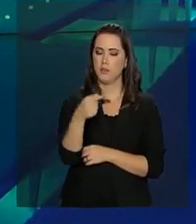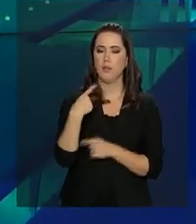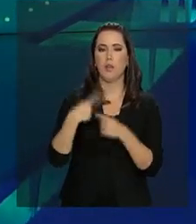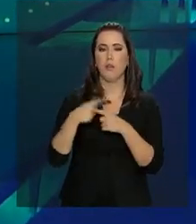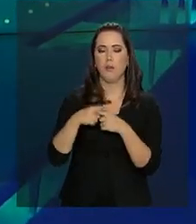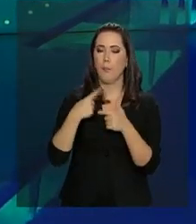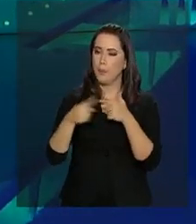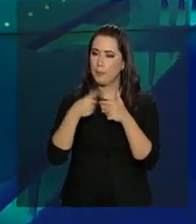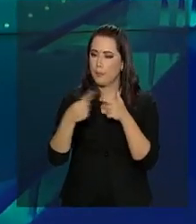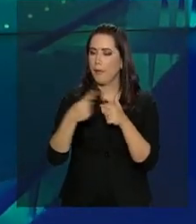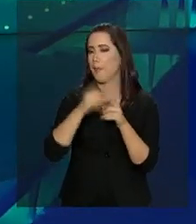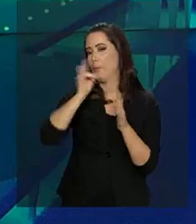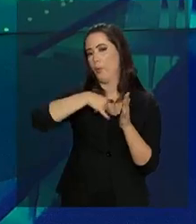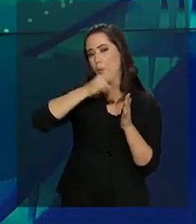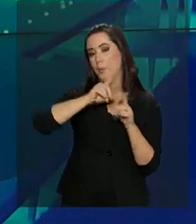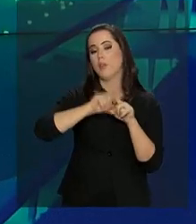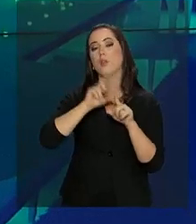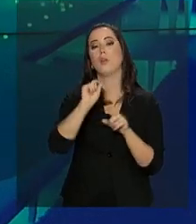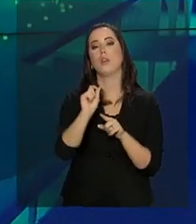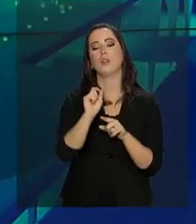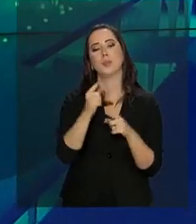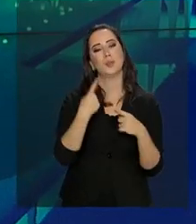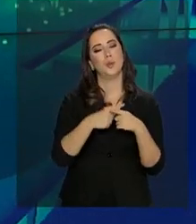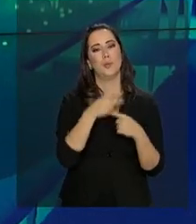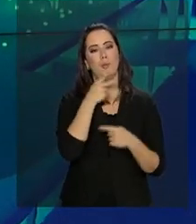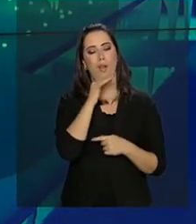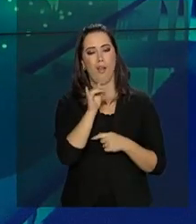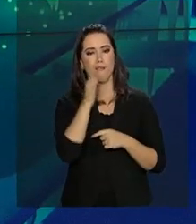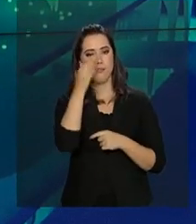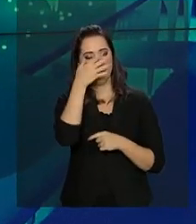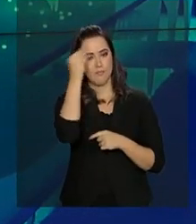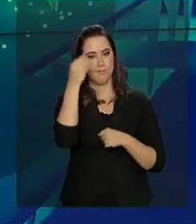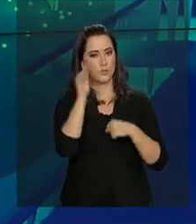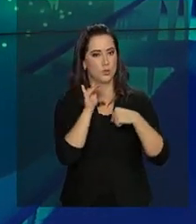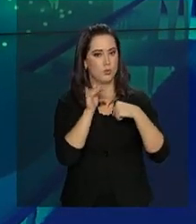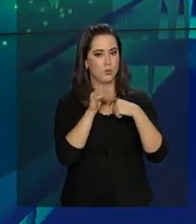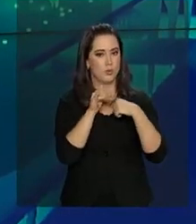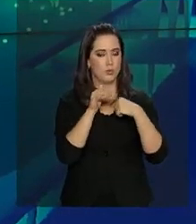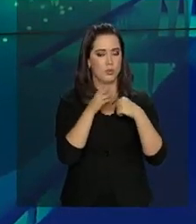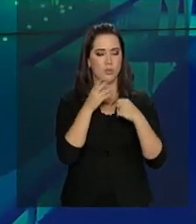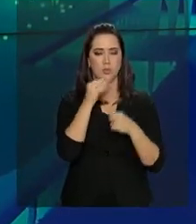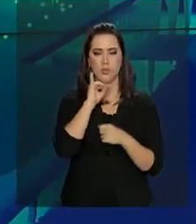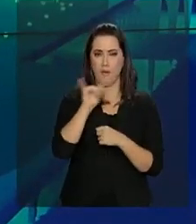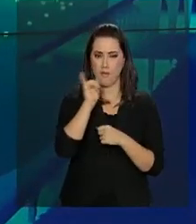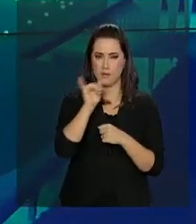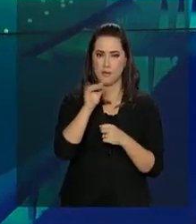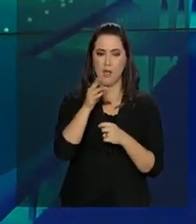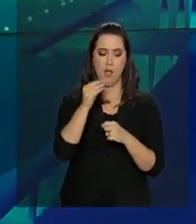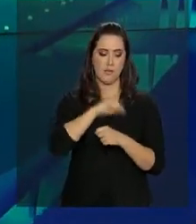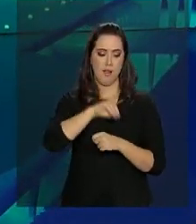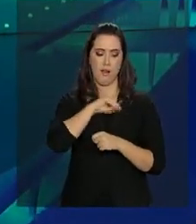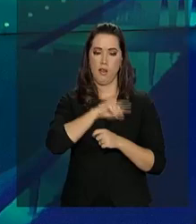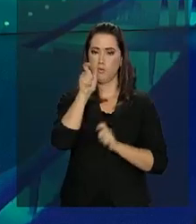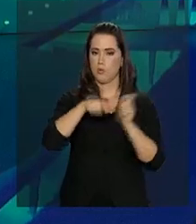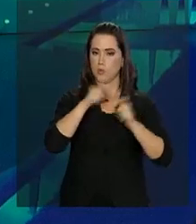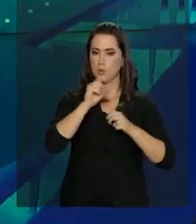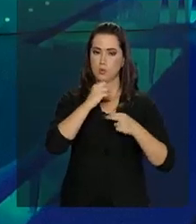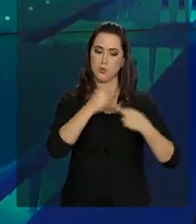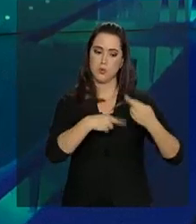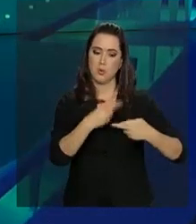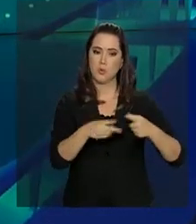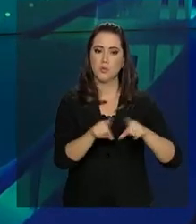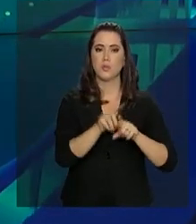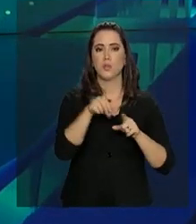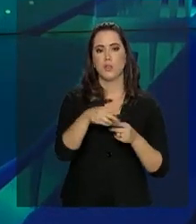retenção das declarações são a omissão de rendimentos do titular ou dos seus dependentes, despesas